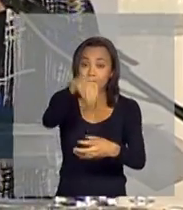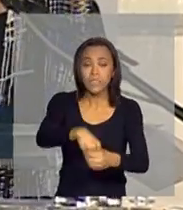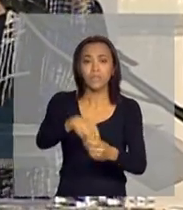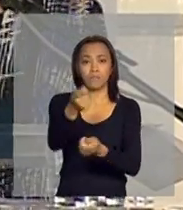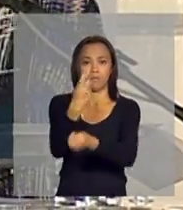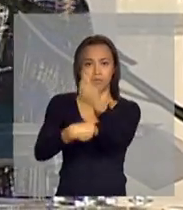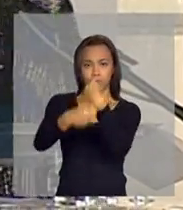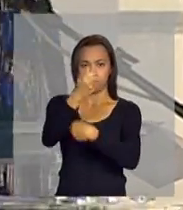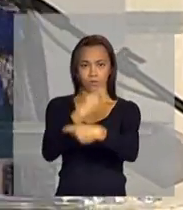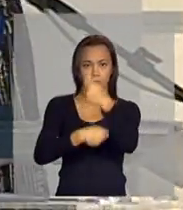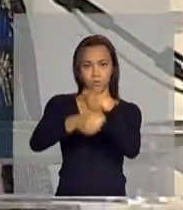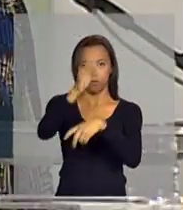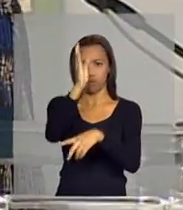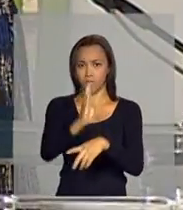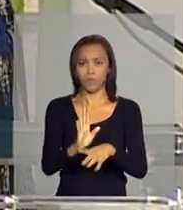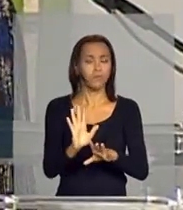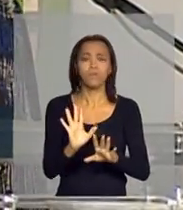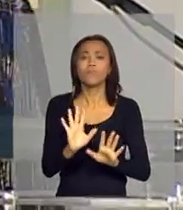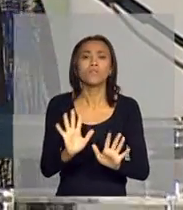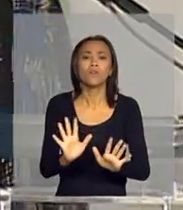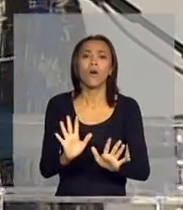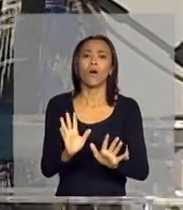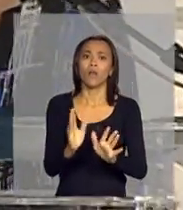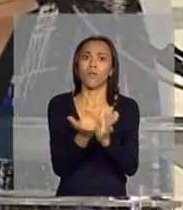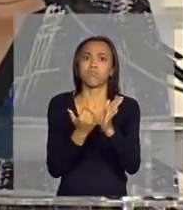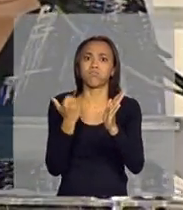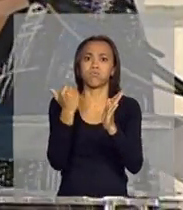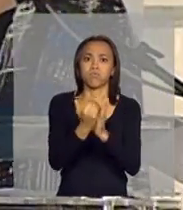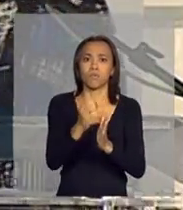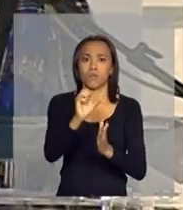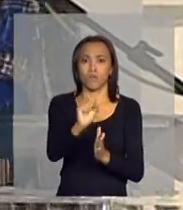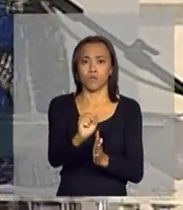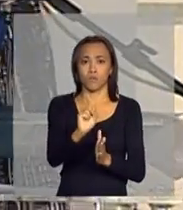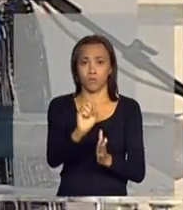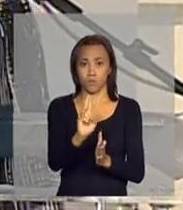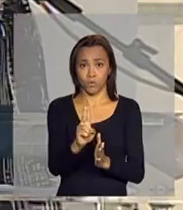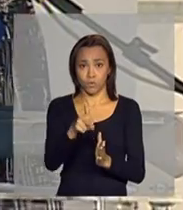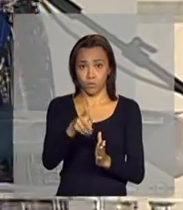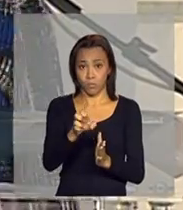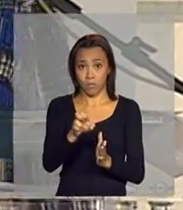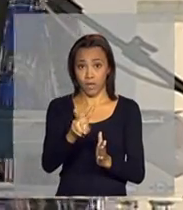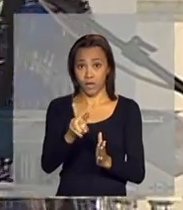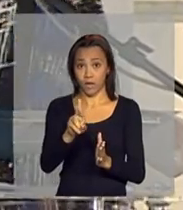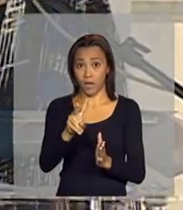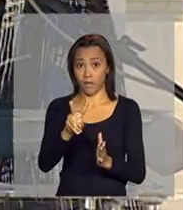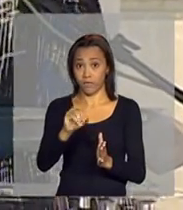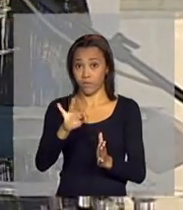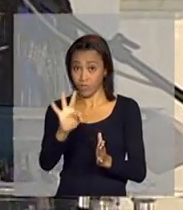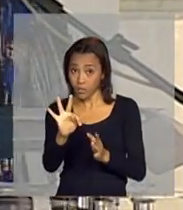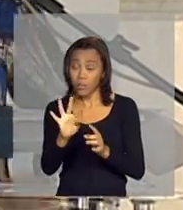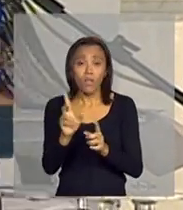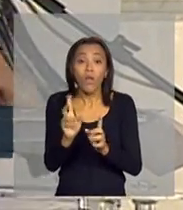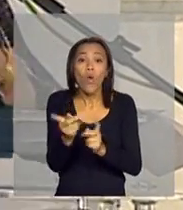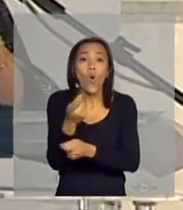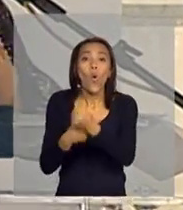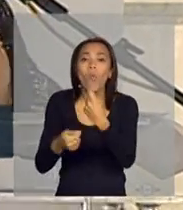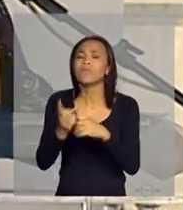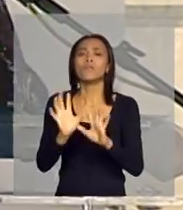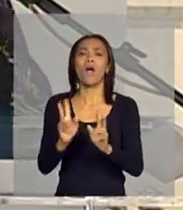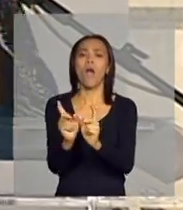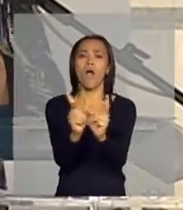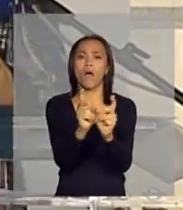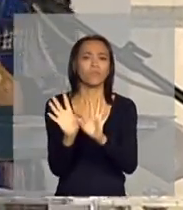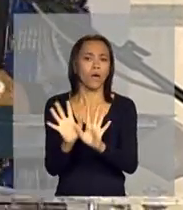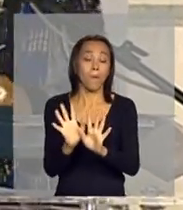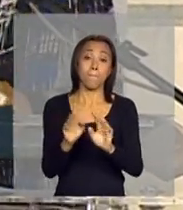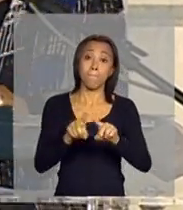só porque ela gera superávites comerciais, não é só por isso. Por tudo